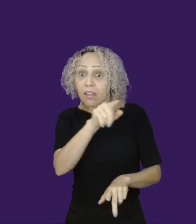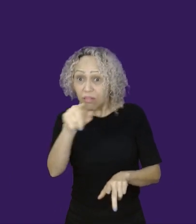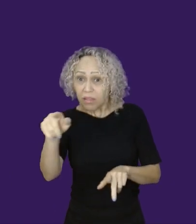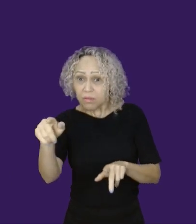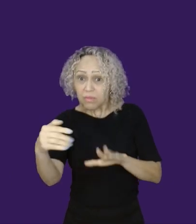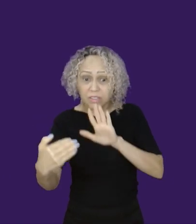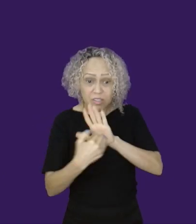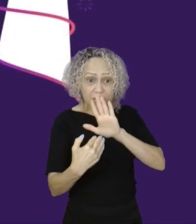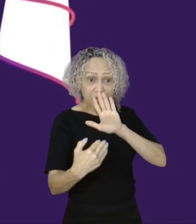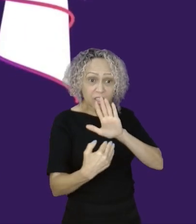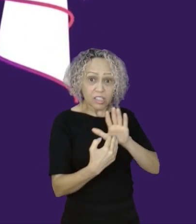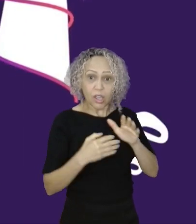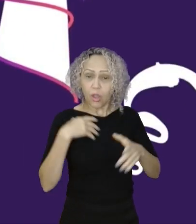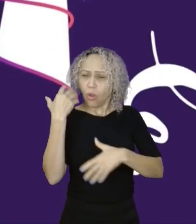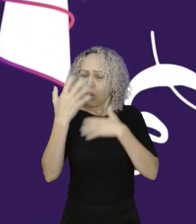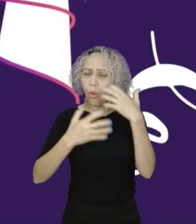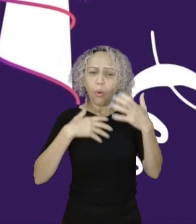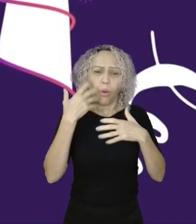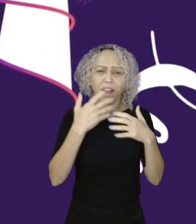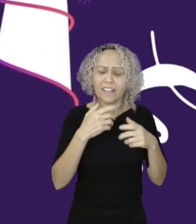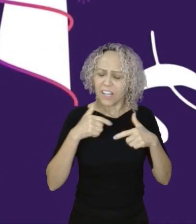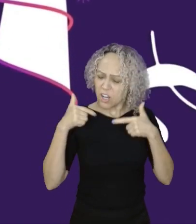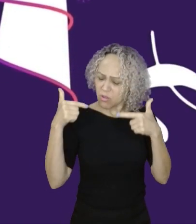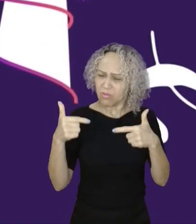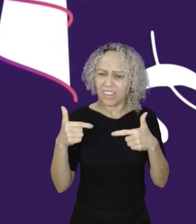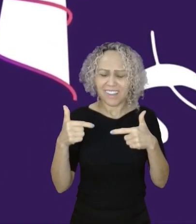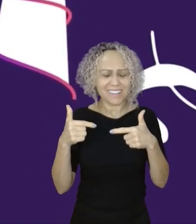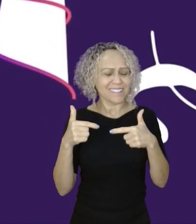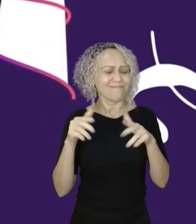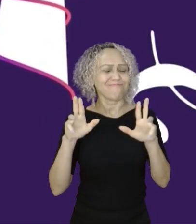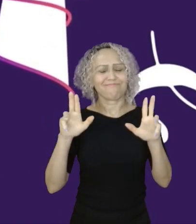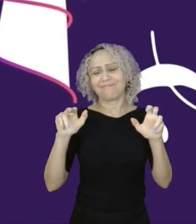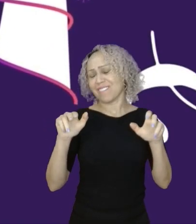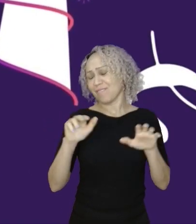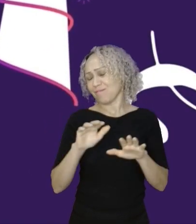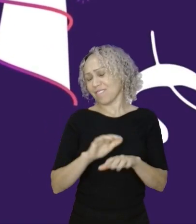Ninguém vai me impedir de cantar e lutar.